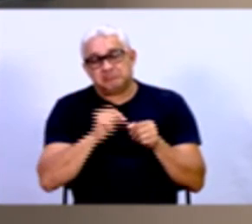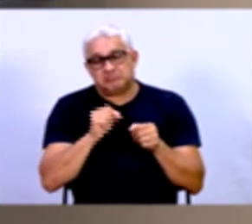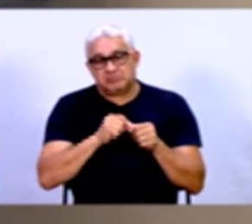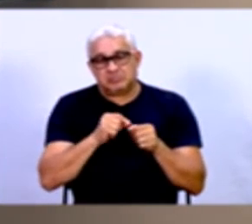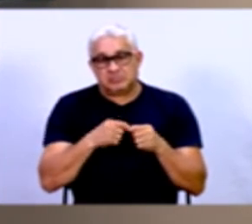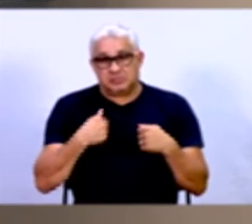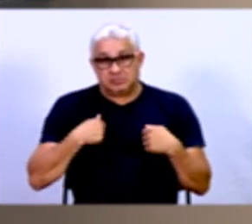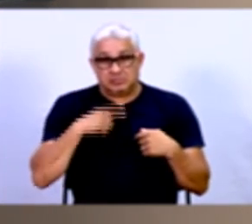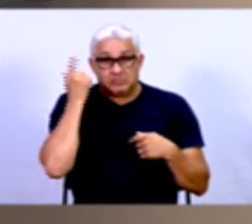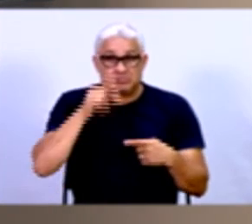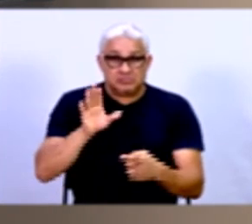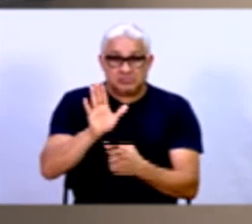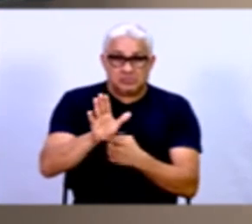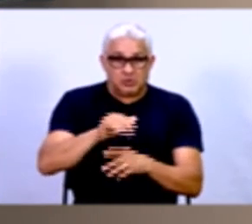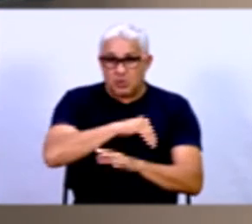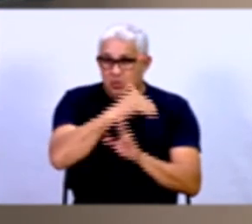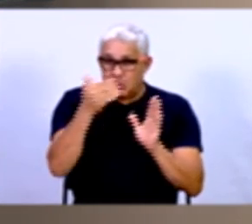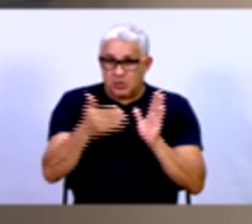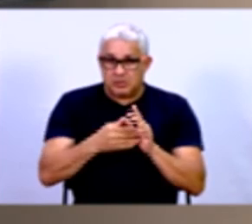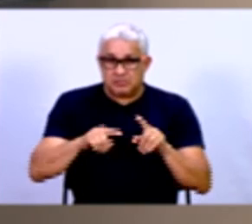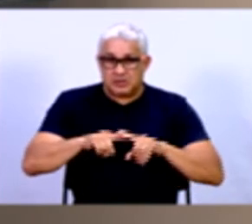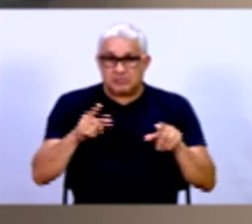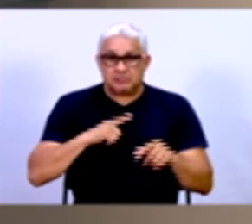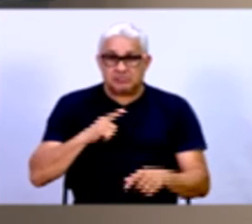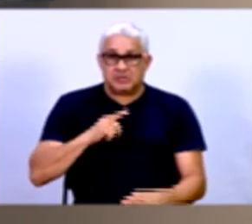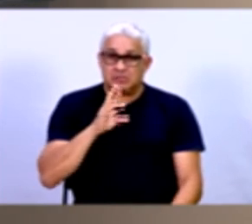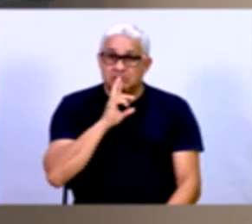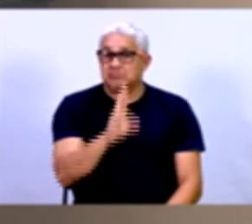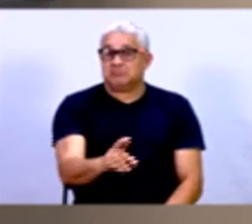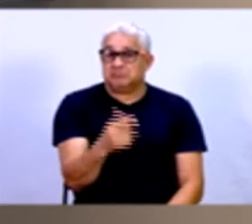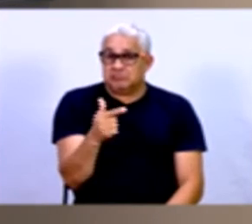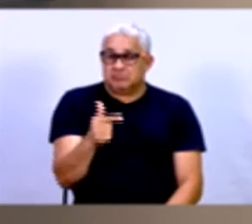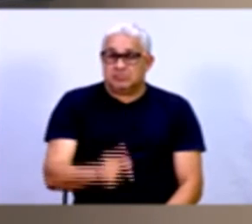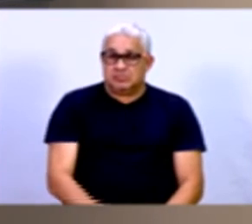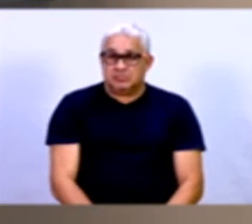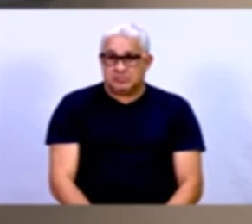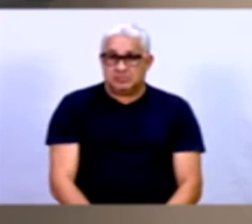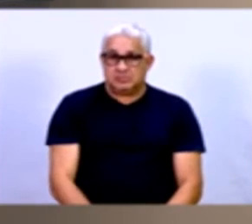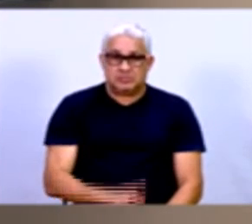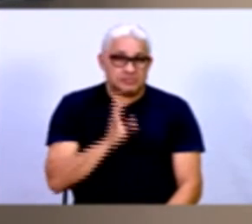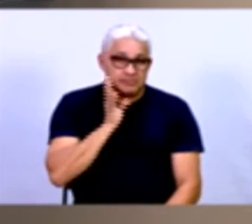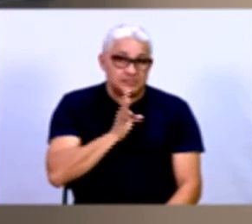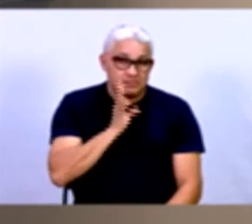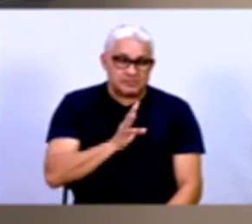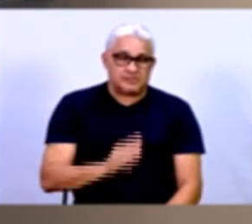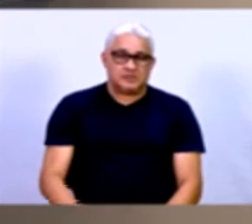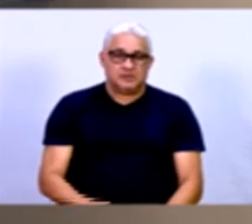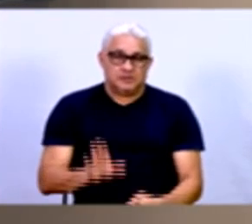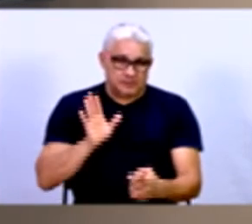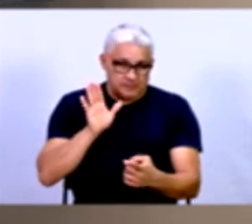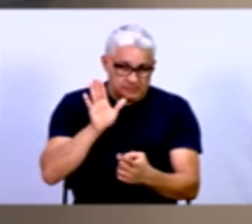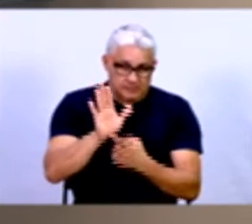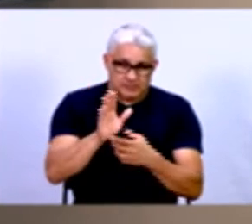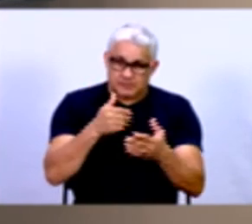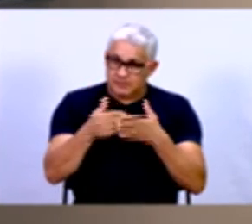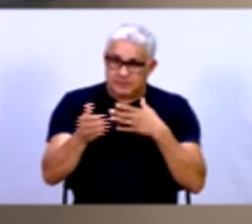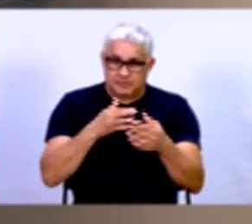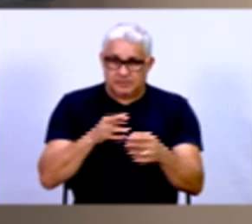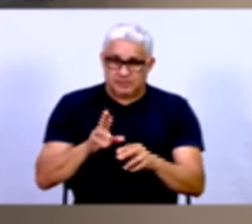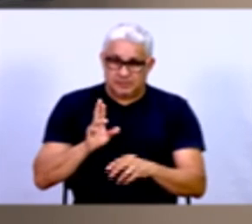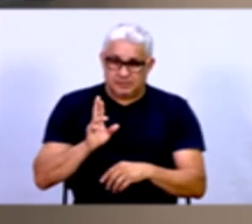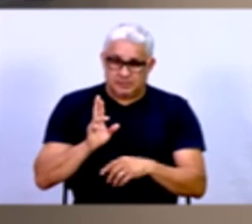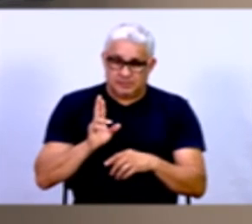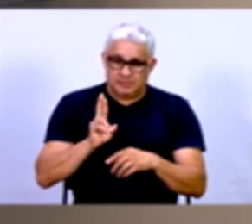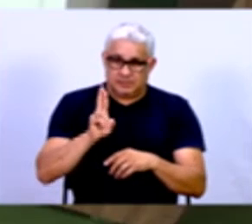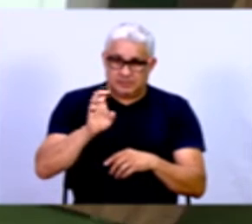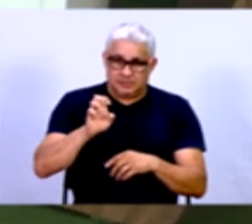demonstrar tudo que foi feito, mas você não tem nenhuma solução ali. Então, sempre é legal a gente, quando a gente for apresentar qualquer tipo de resultado, a gente ir com a